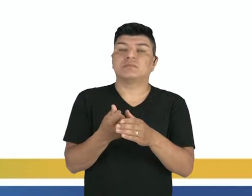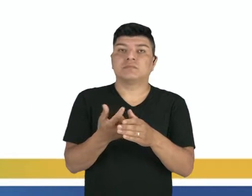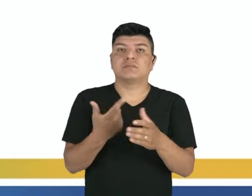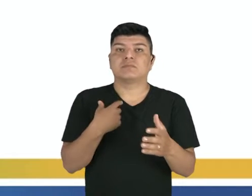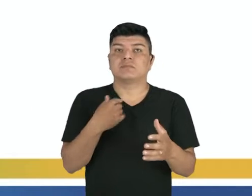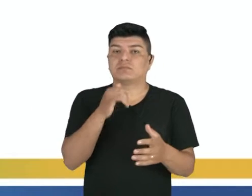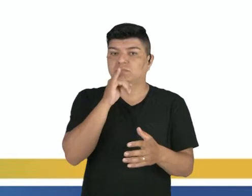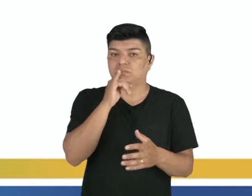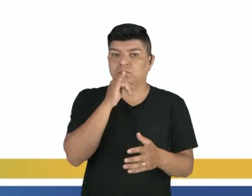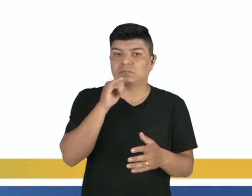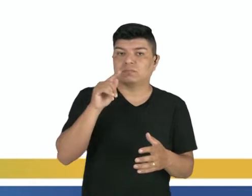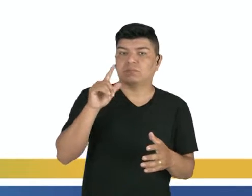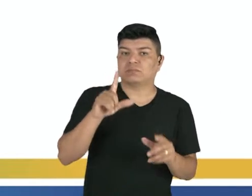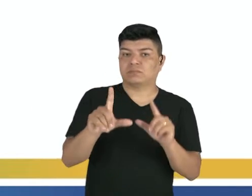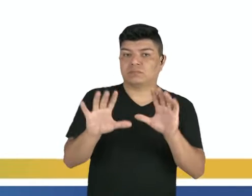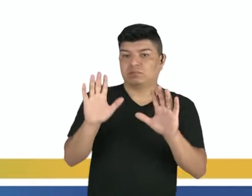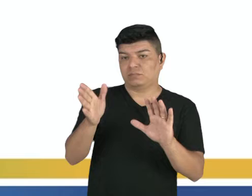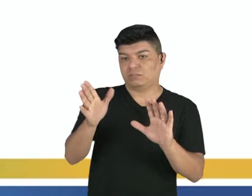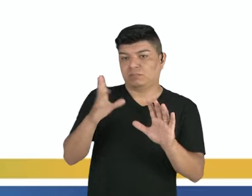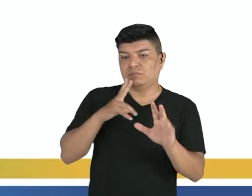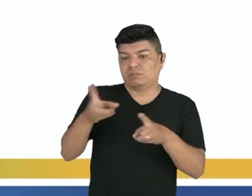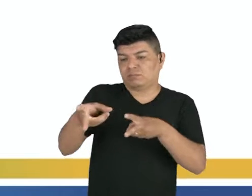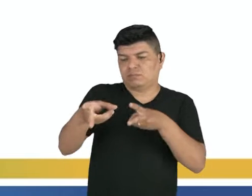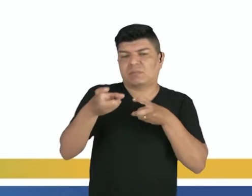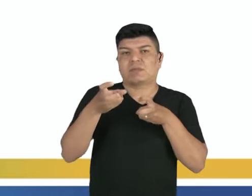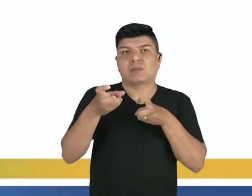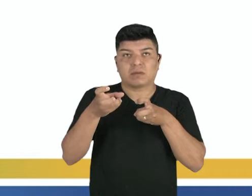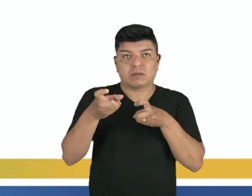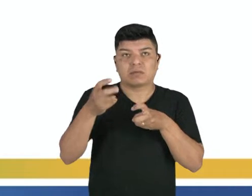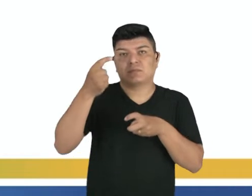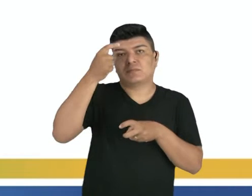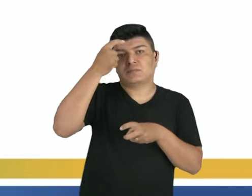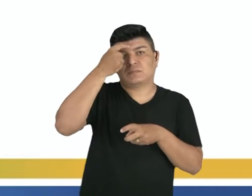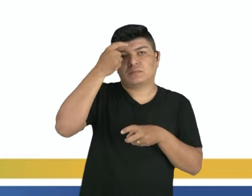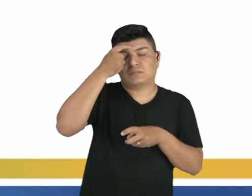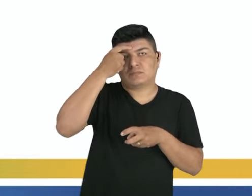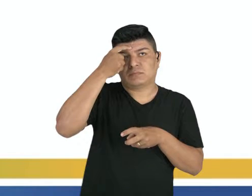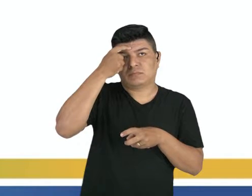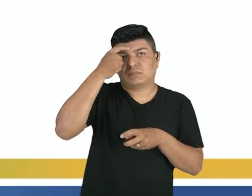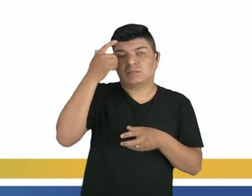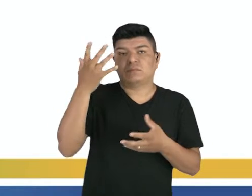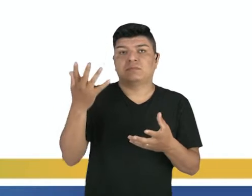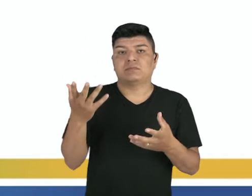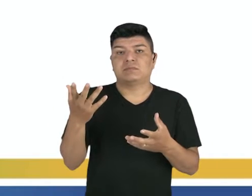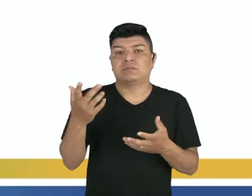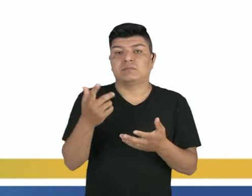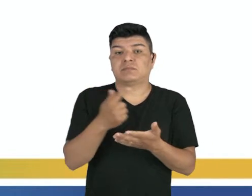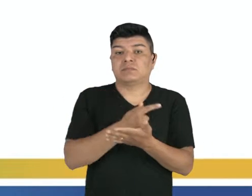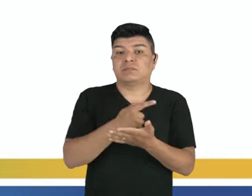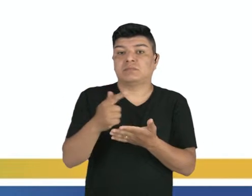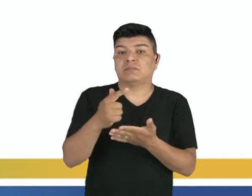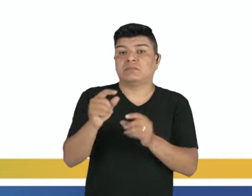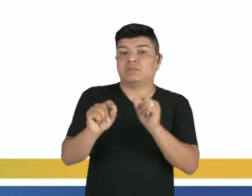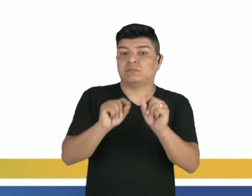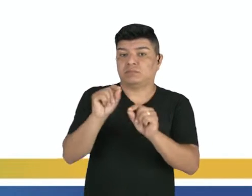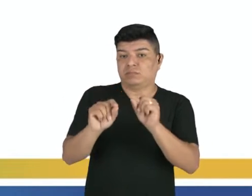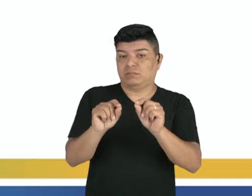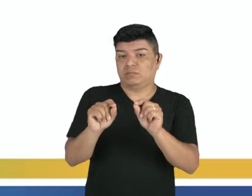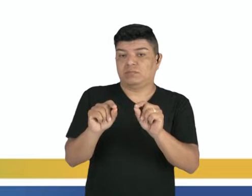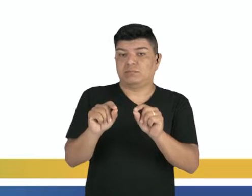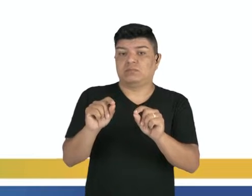a exemplo daquilo que já foi identificado pelos pensadores na gênese desse modo de